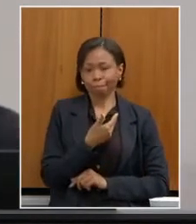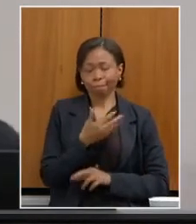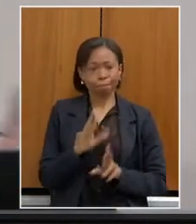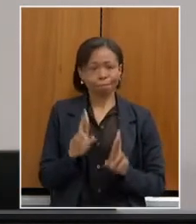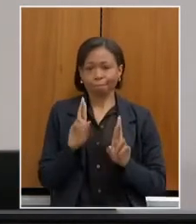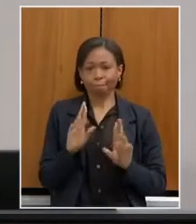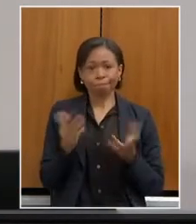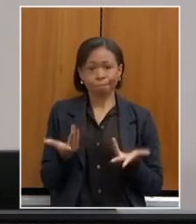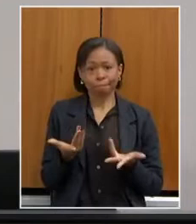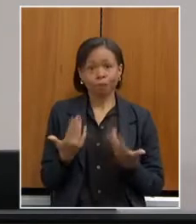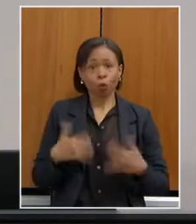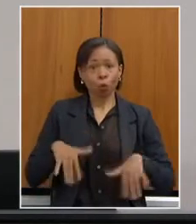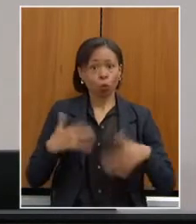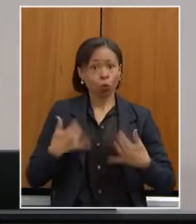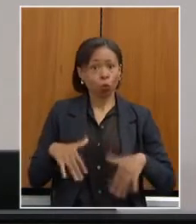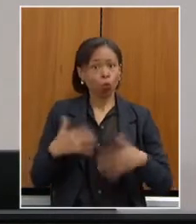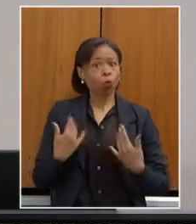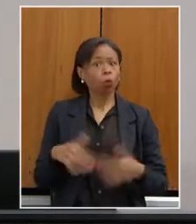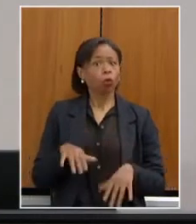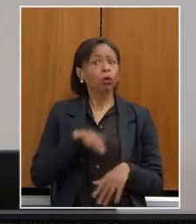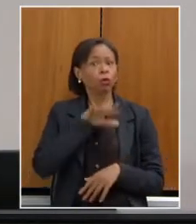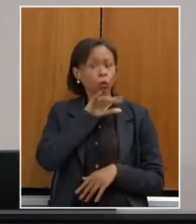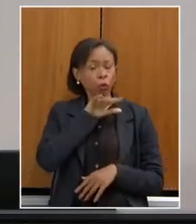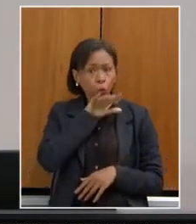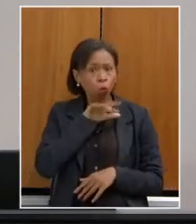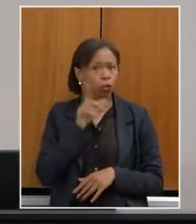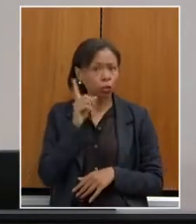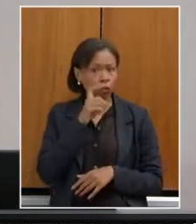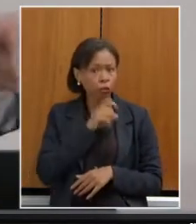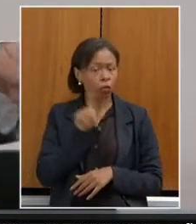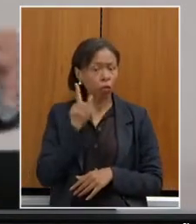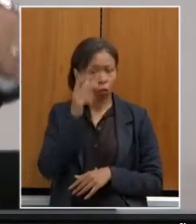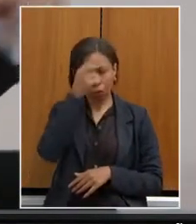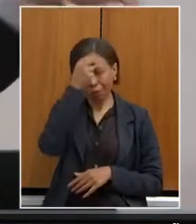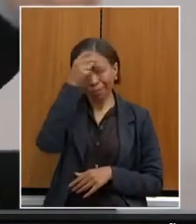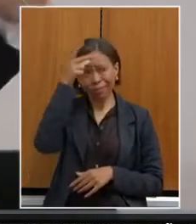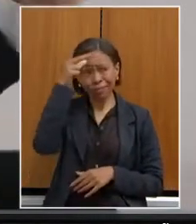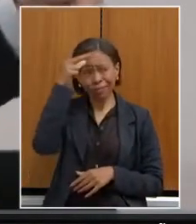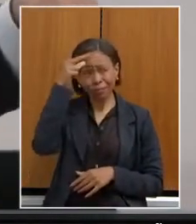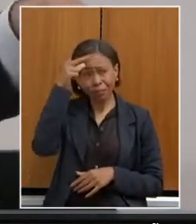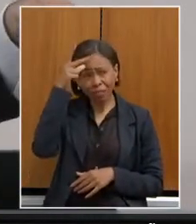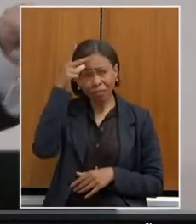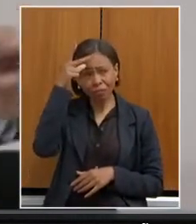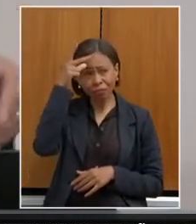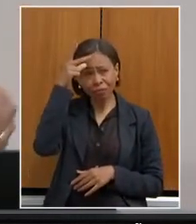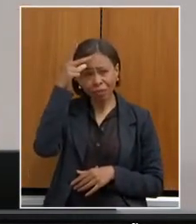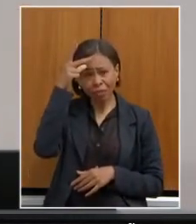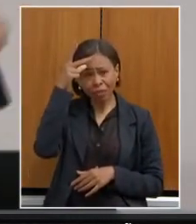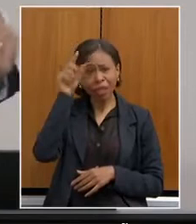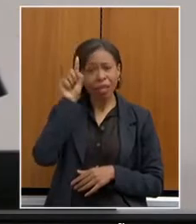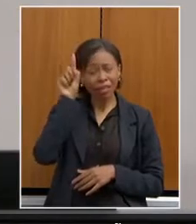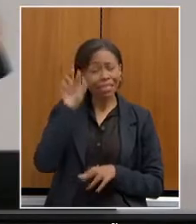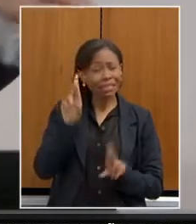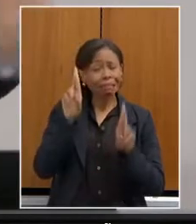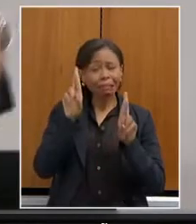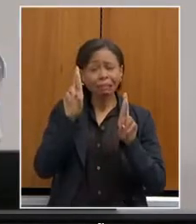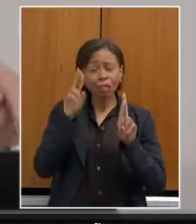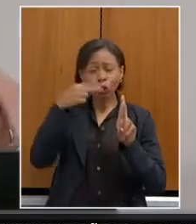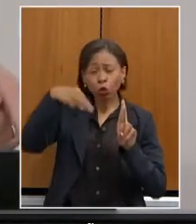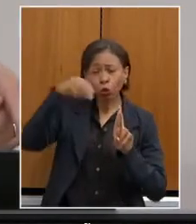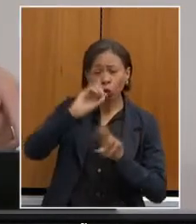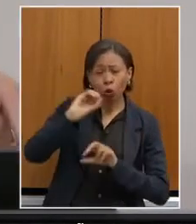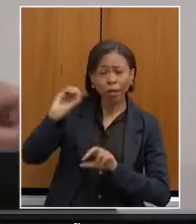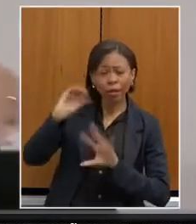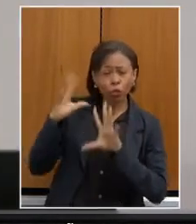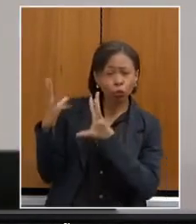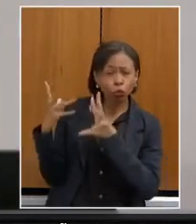penalizante a situação do prefeito Zé Gomes Branquinho, que cuida da saúde do Noroeste inteiro, de Unaí e de todas as